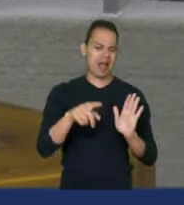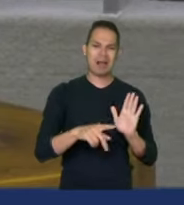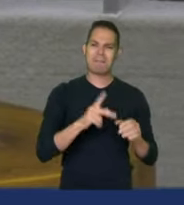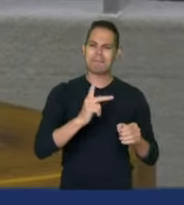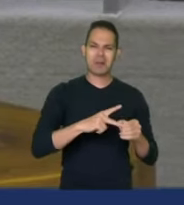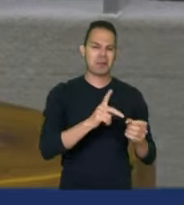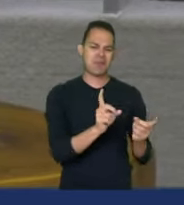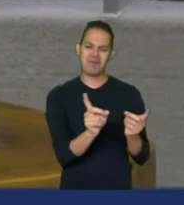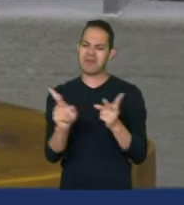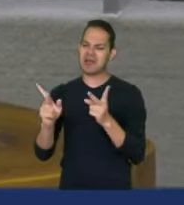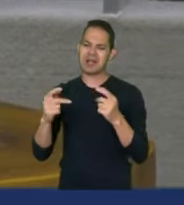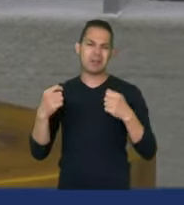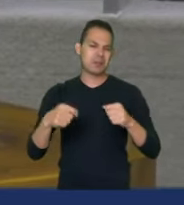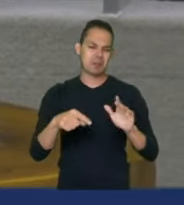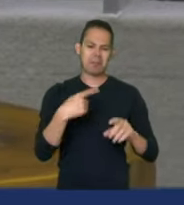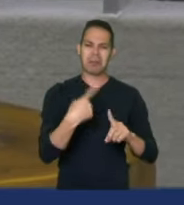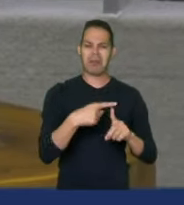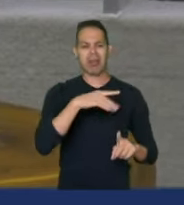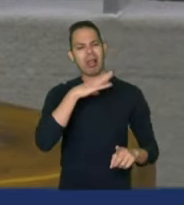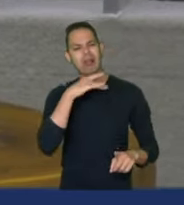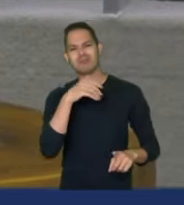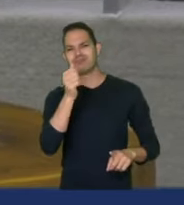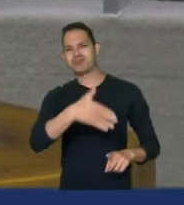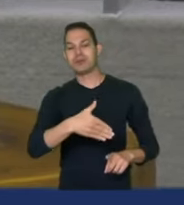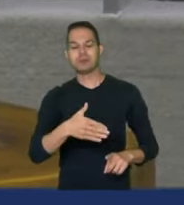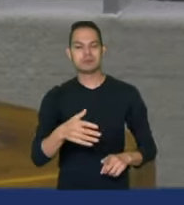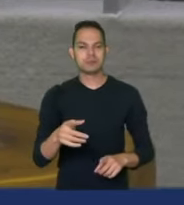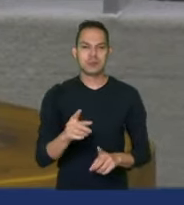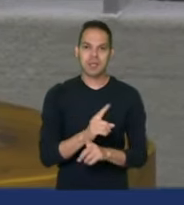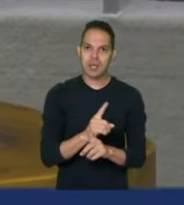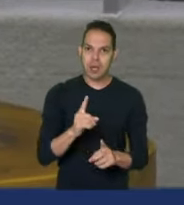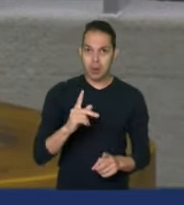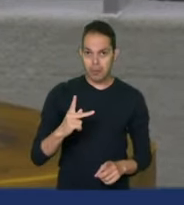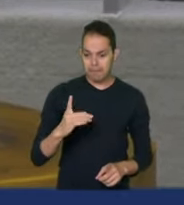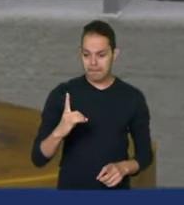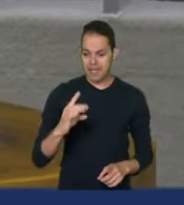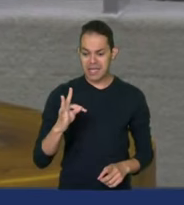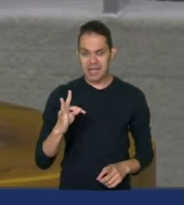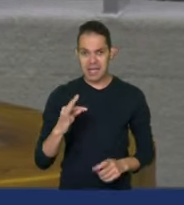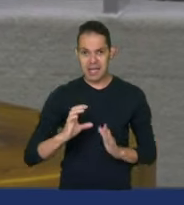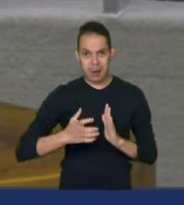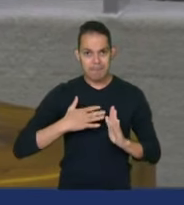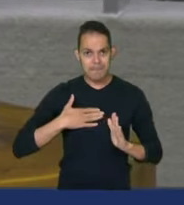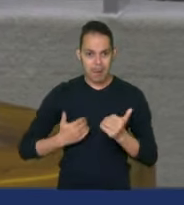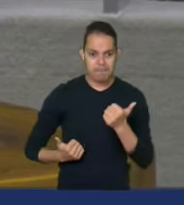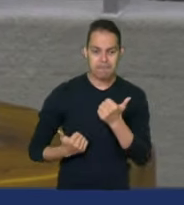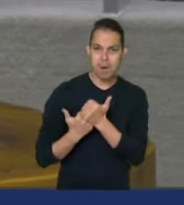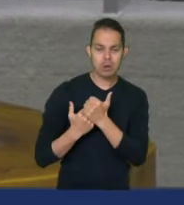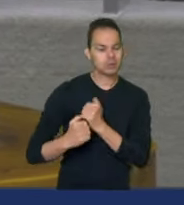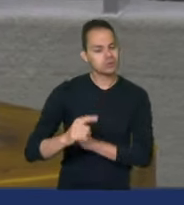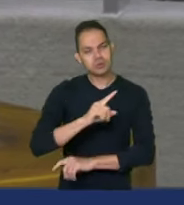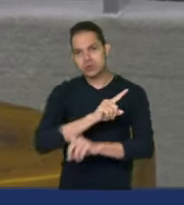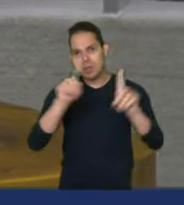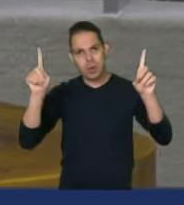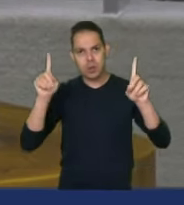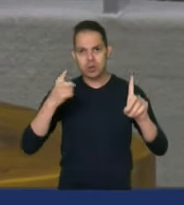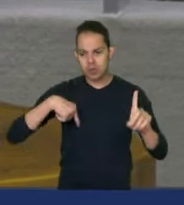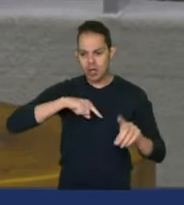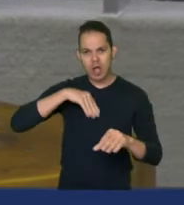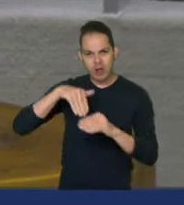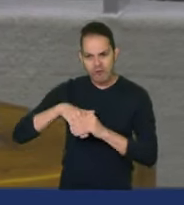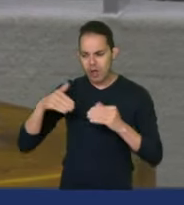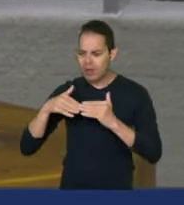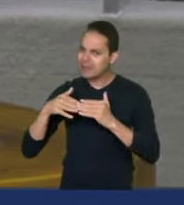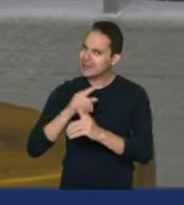entrega da Petrobras. Não com o apoio do PDT, não com o nosso voto. O trabalhismo foi quem fez a Petrobras